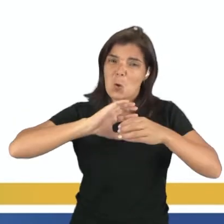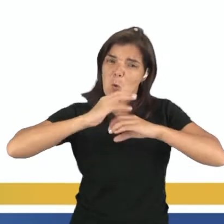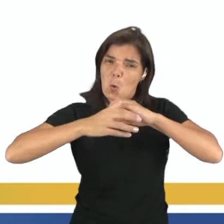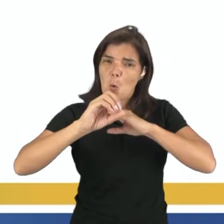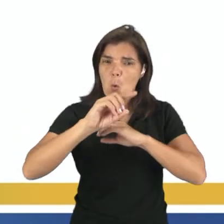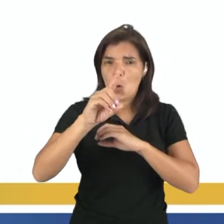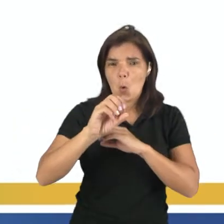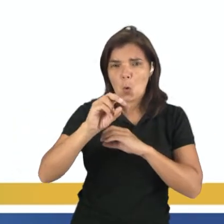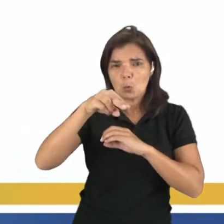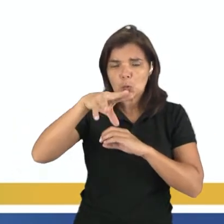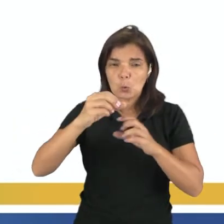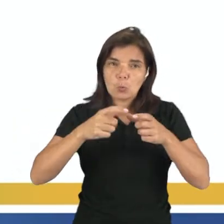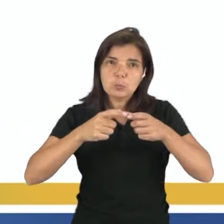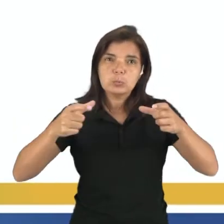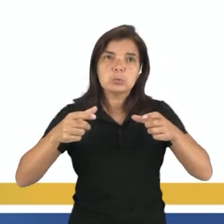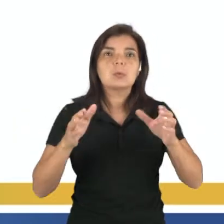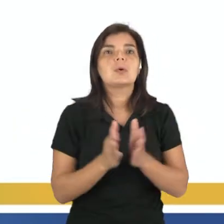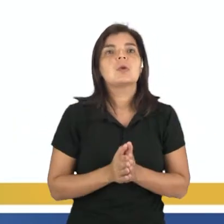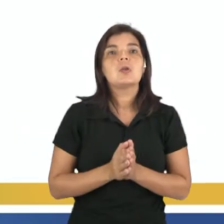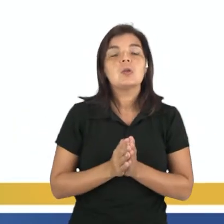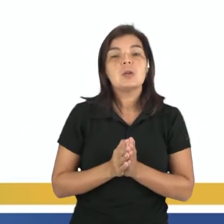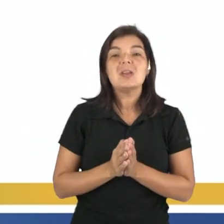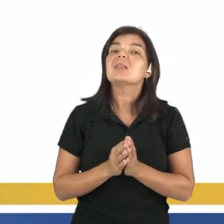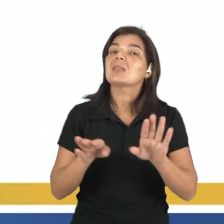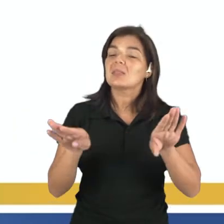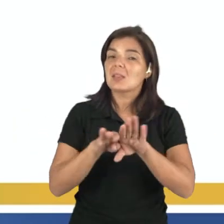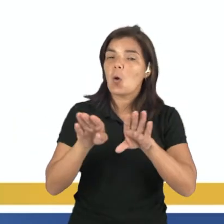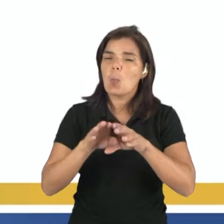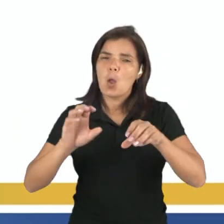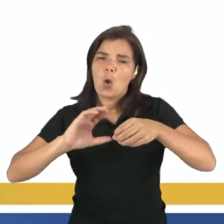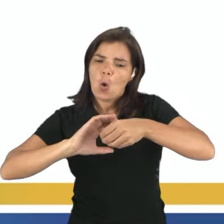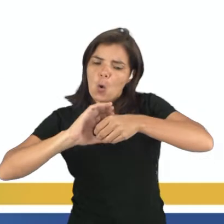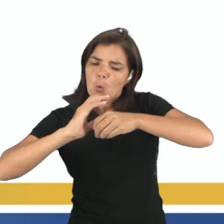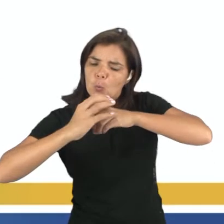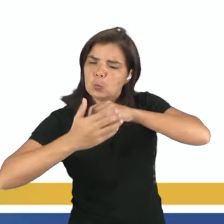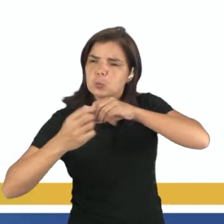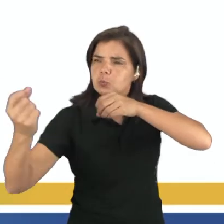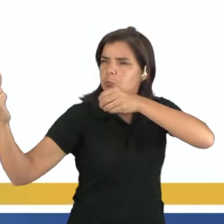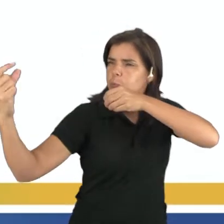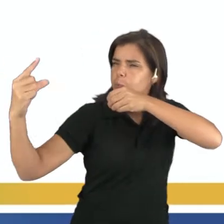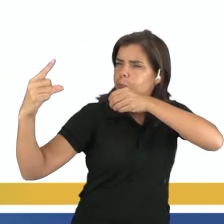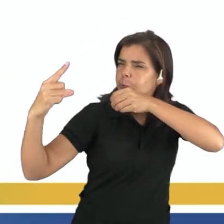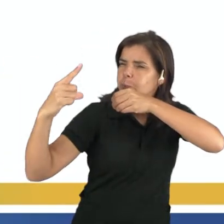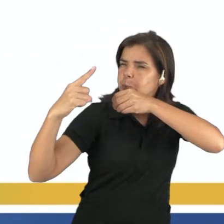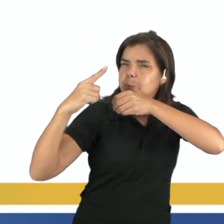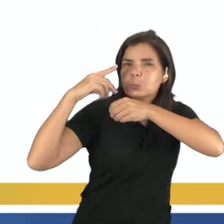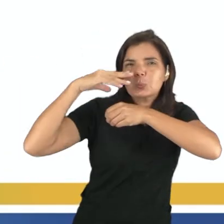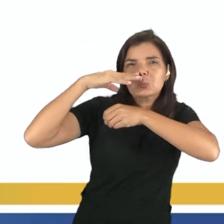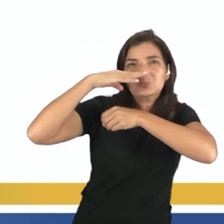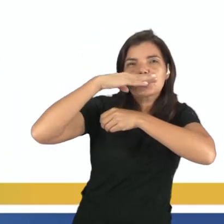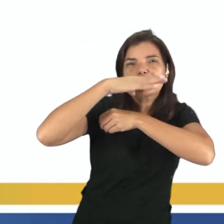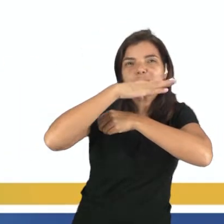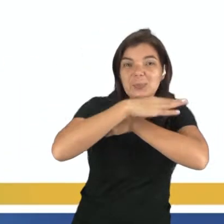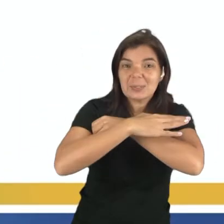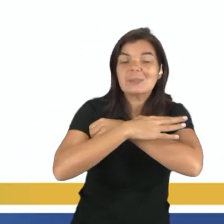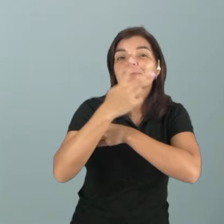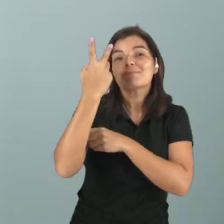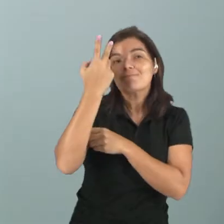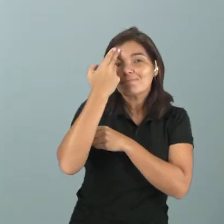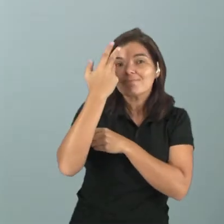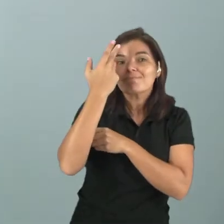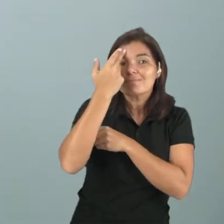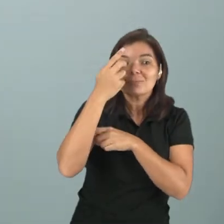bastante ampliado, e o aumento do efeito estufa. Lembra lá que na última aula eu comentei com vocês que o efeito estufa ele é um fenômeno